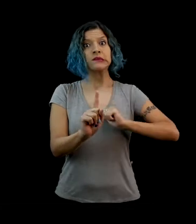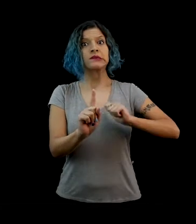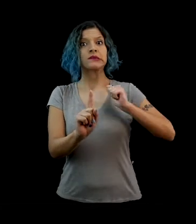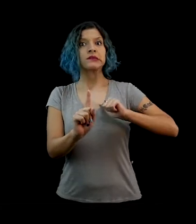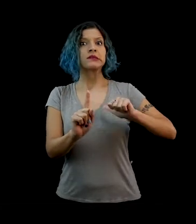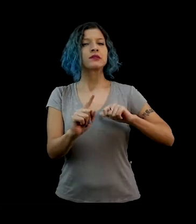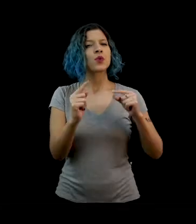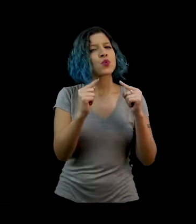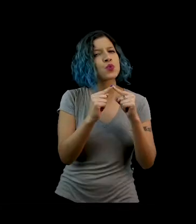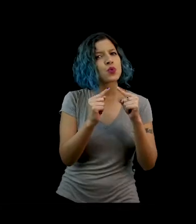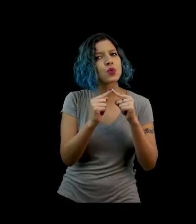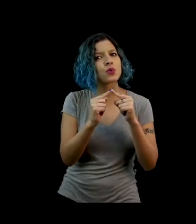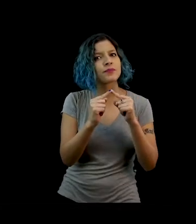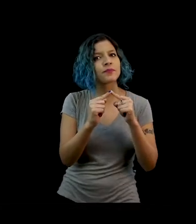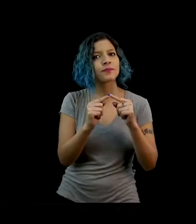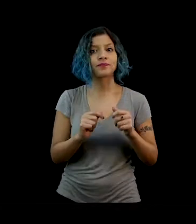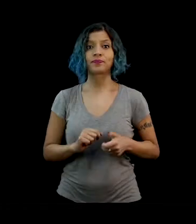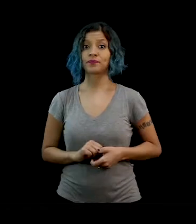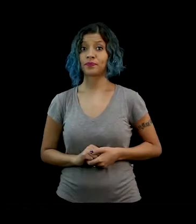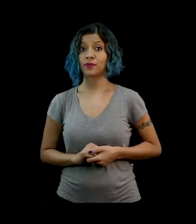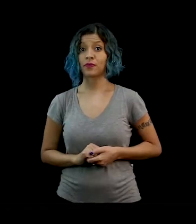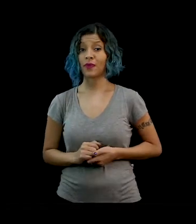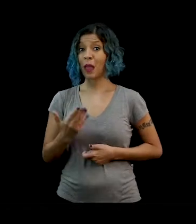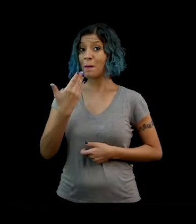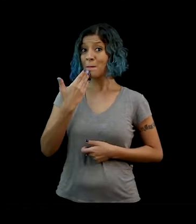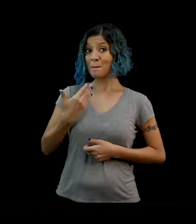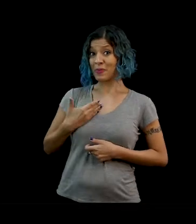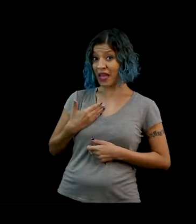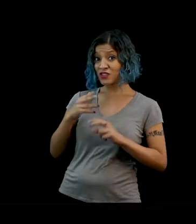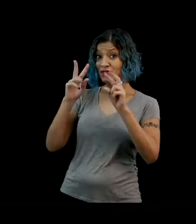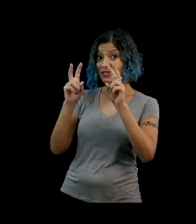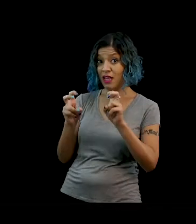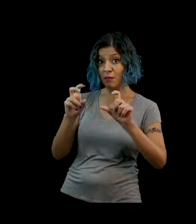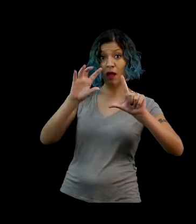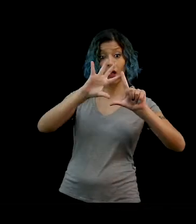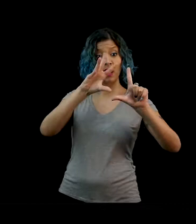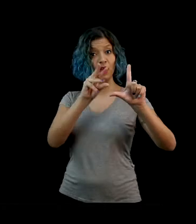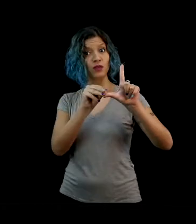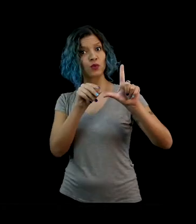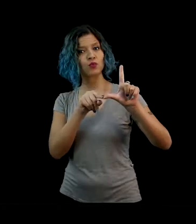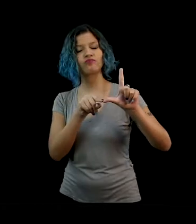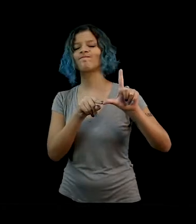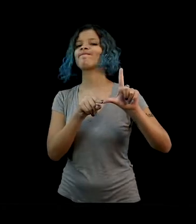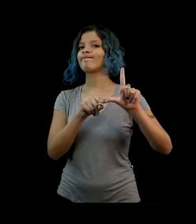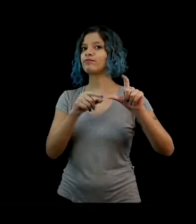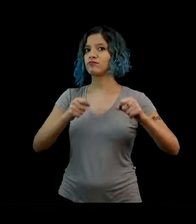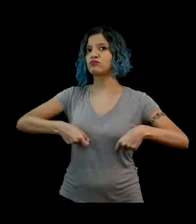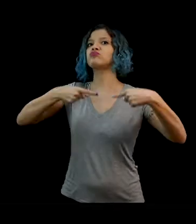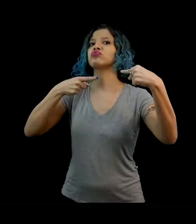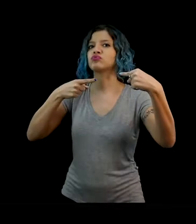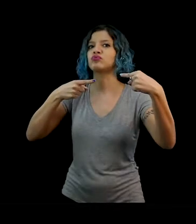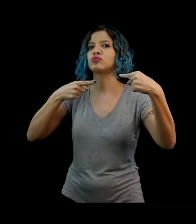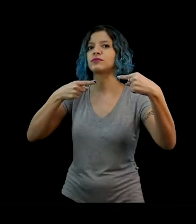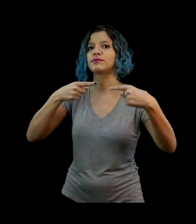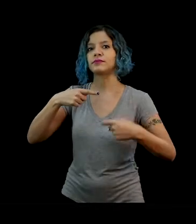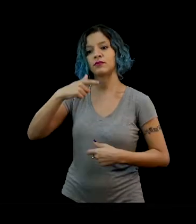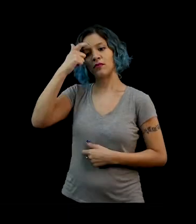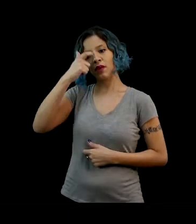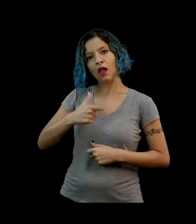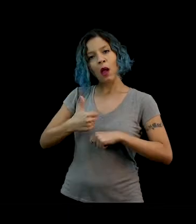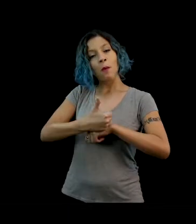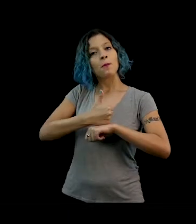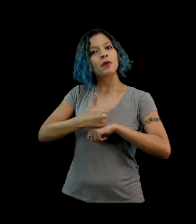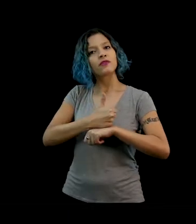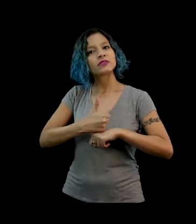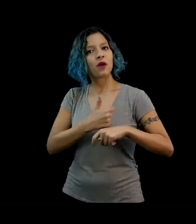partir de uma encomenda eu acho que é sempre um desafio é um exercício muito importante Eu acho que o quadrinista não